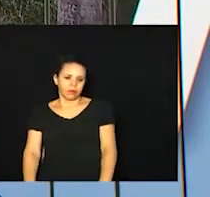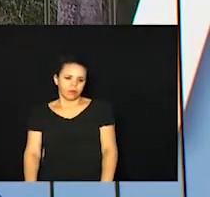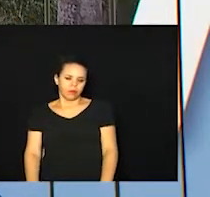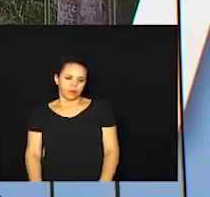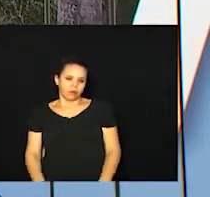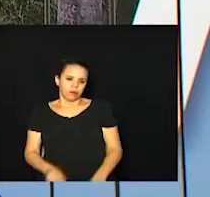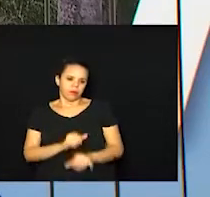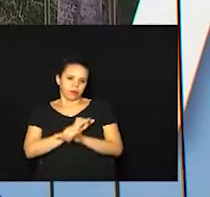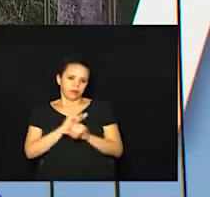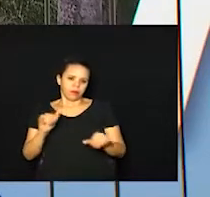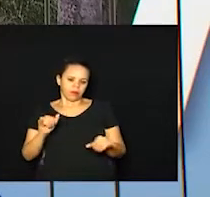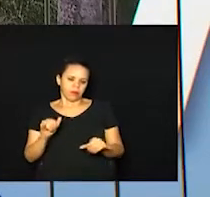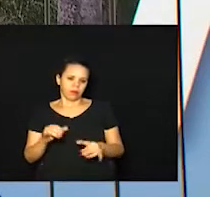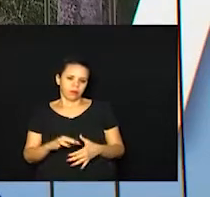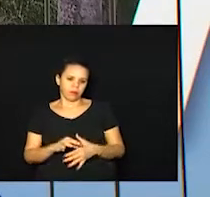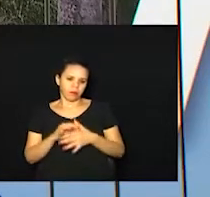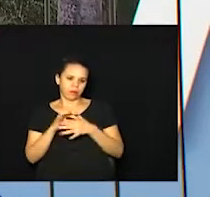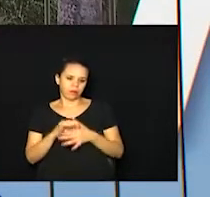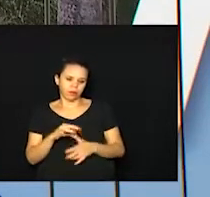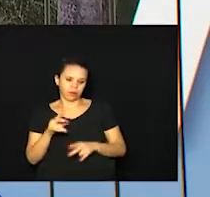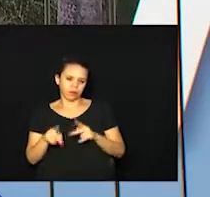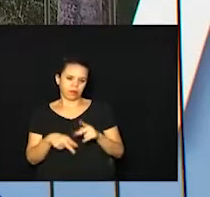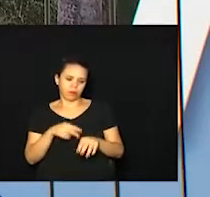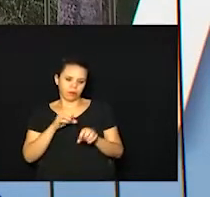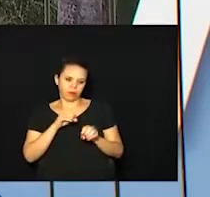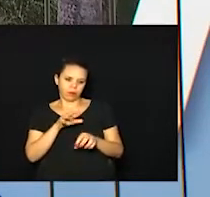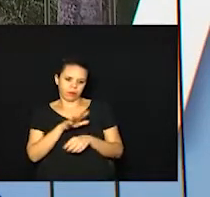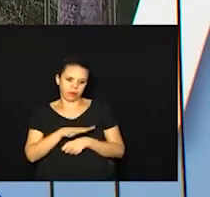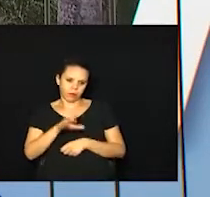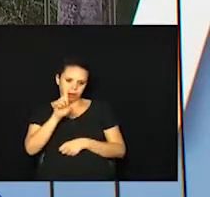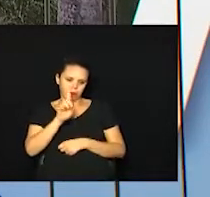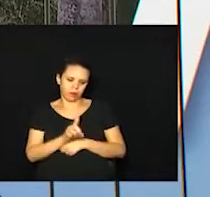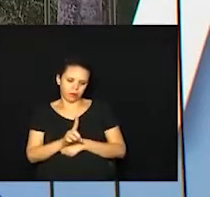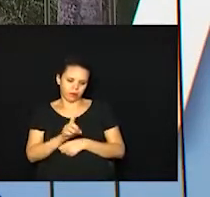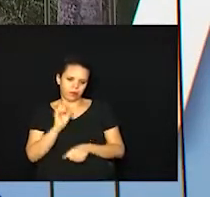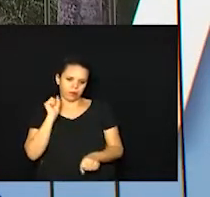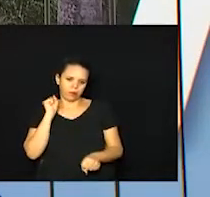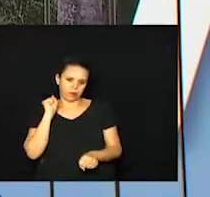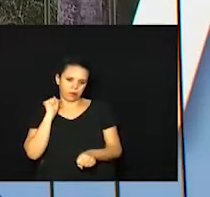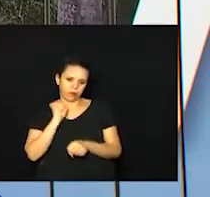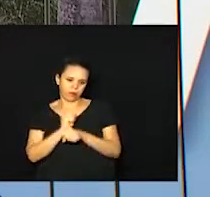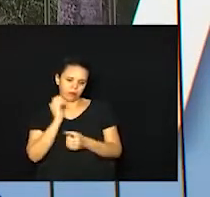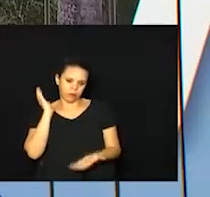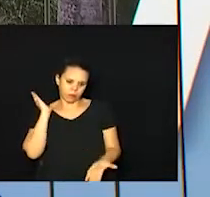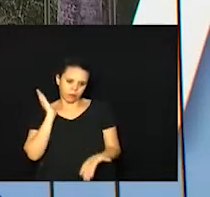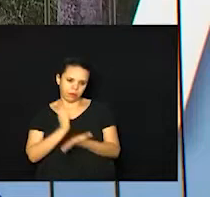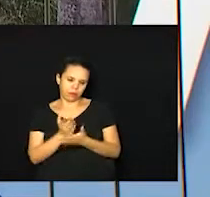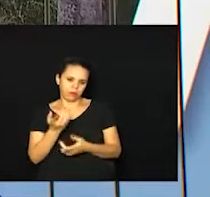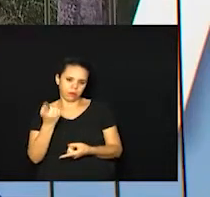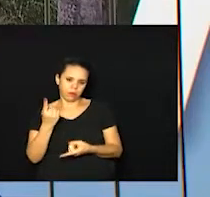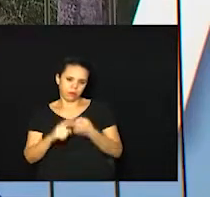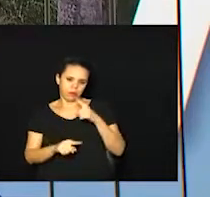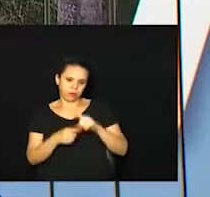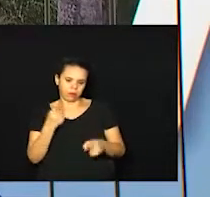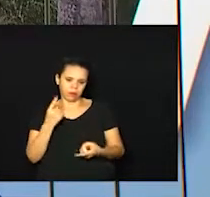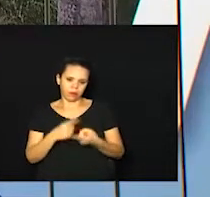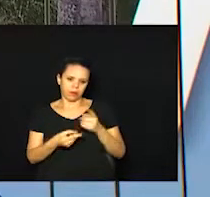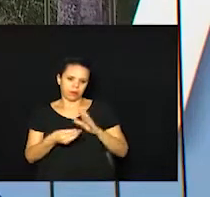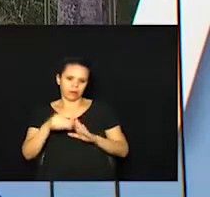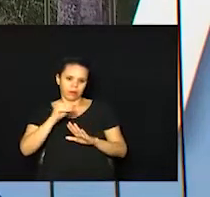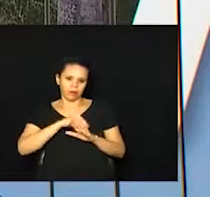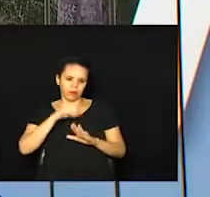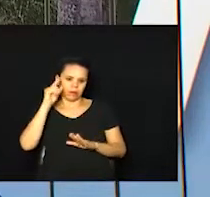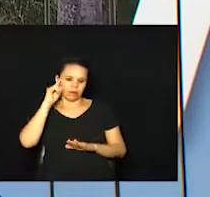dizer para os dirigentes, né, os dirigentes da educação, parem de tentar combinar o seu calendário